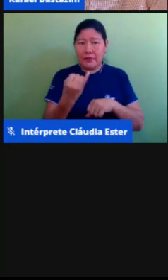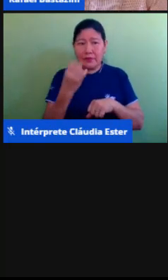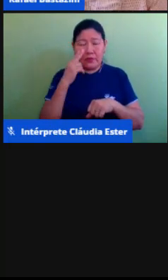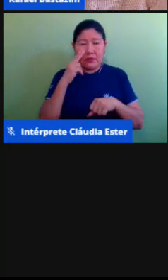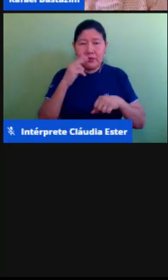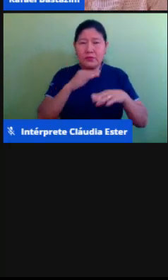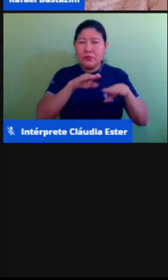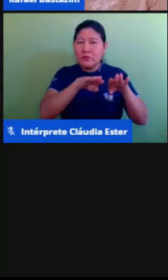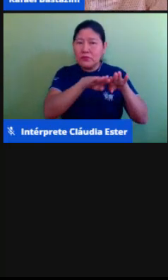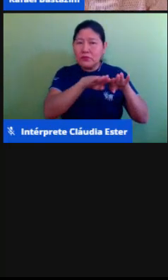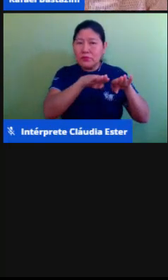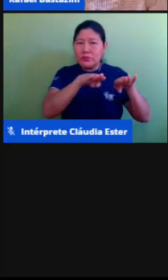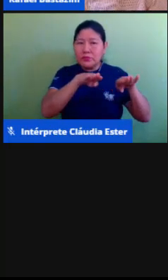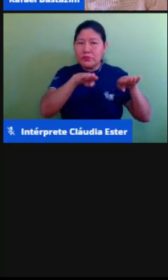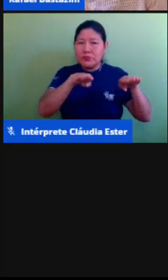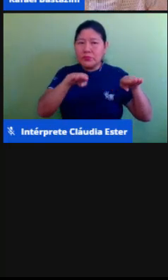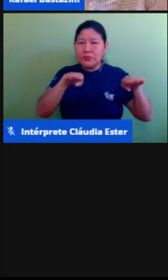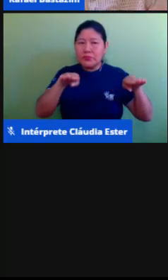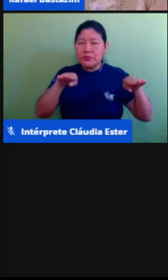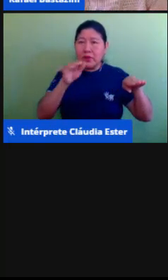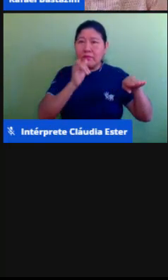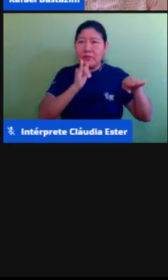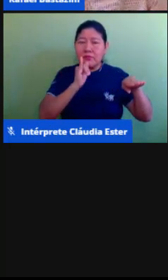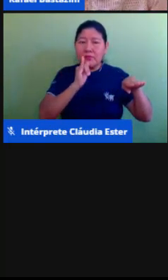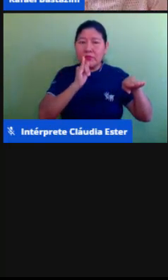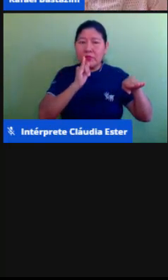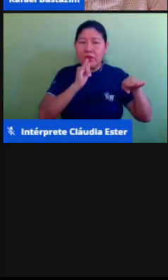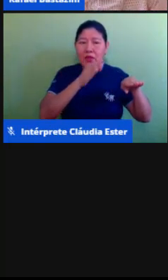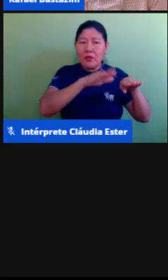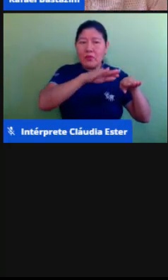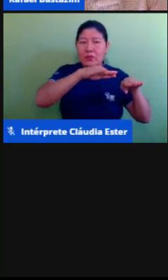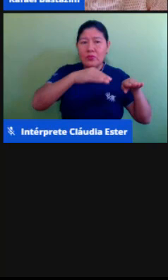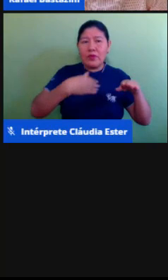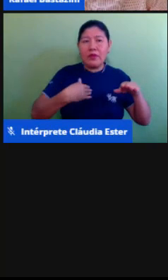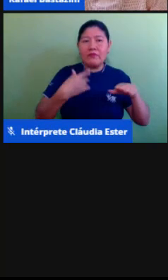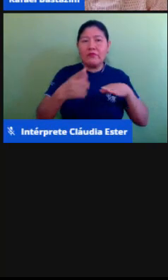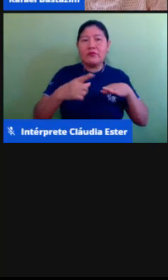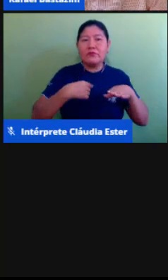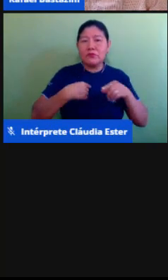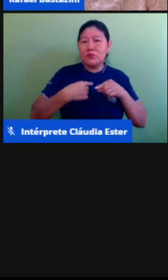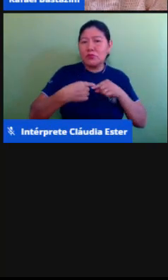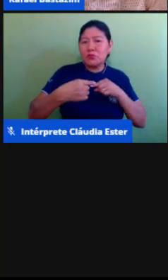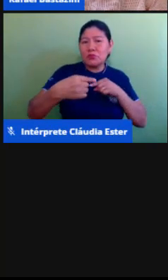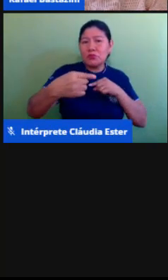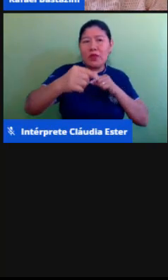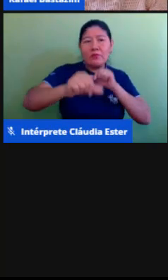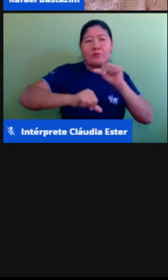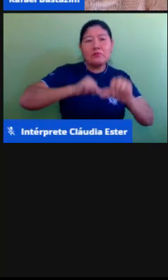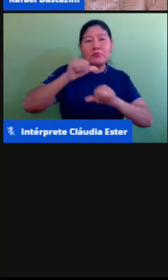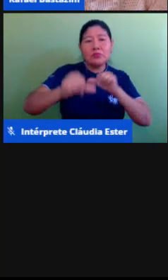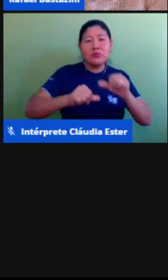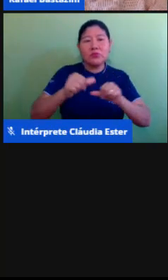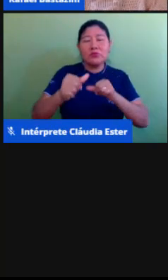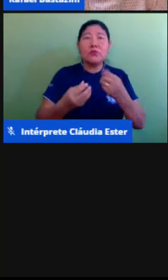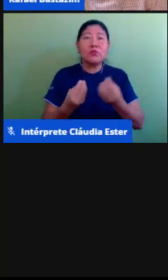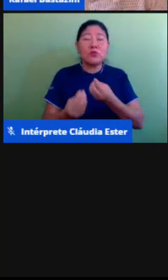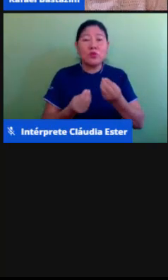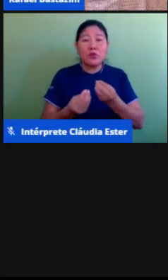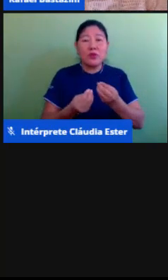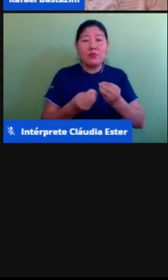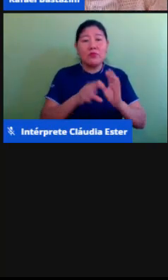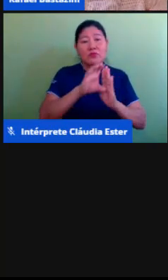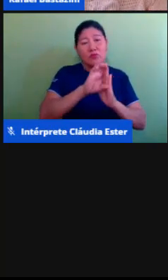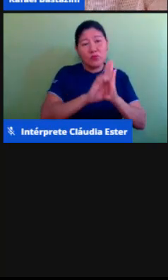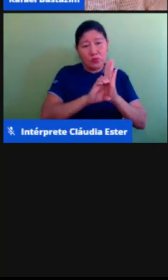linear, ou seja, ao longo do tempo, como esse conceito, ou quais os conteúdos que foram sendo elaborados ao longo do